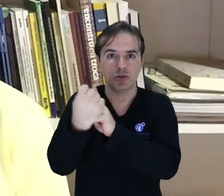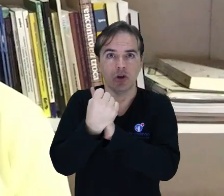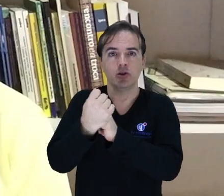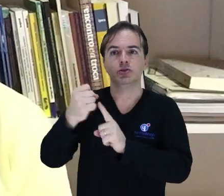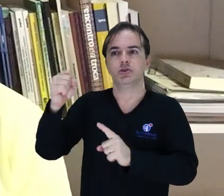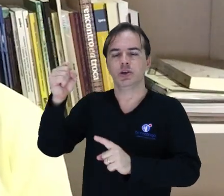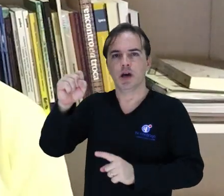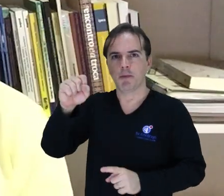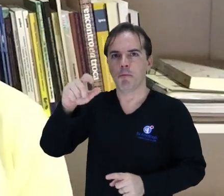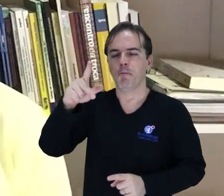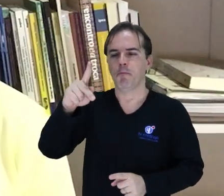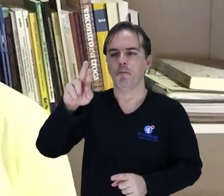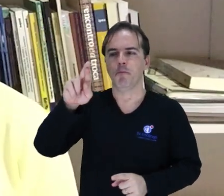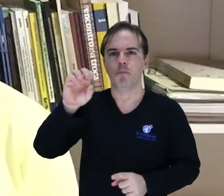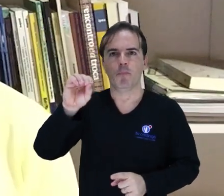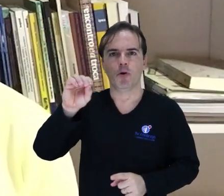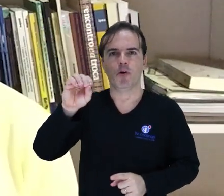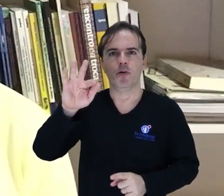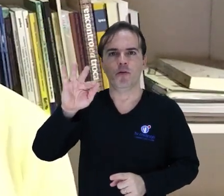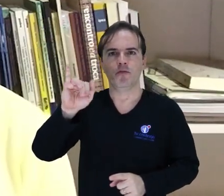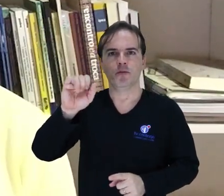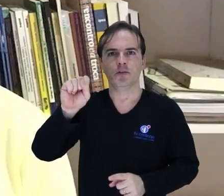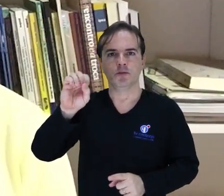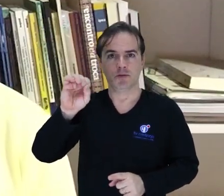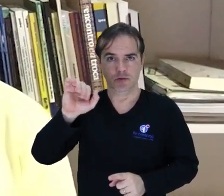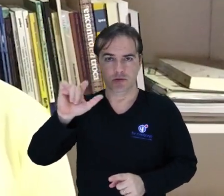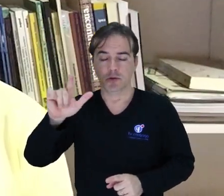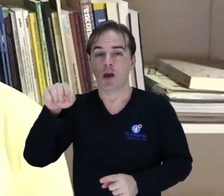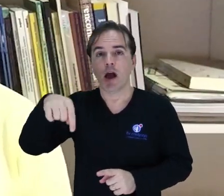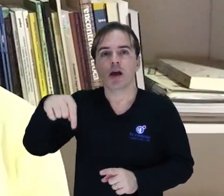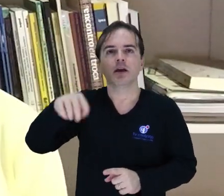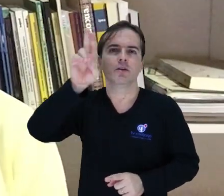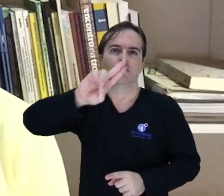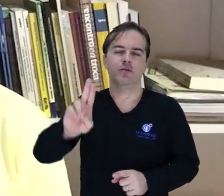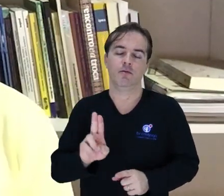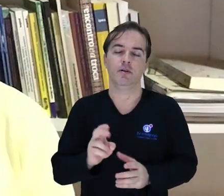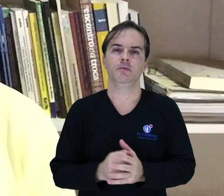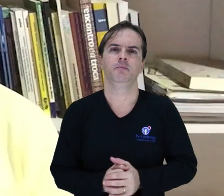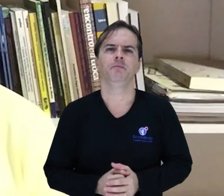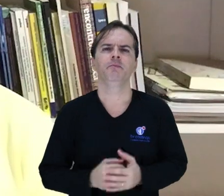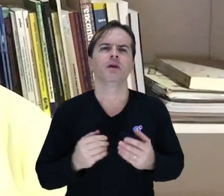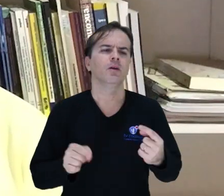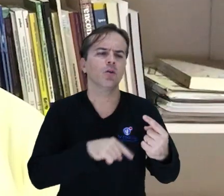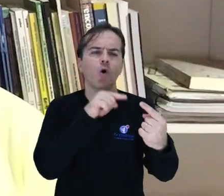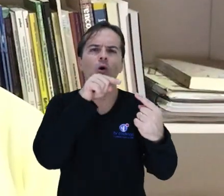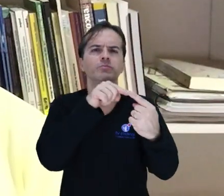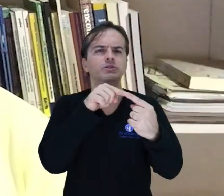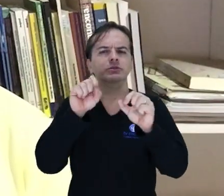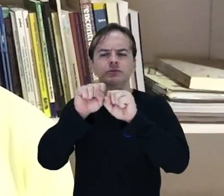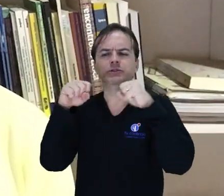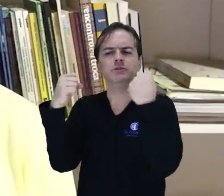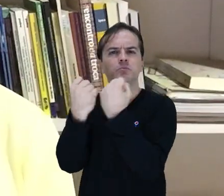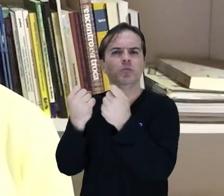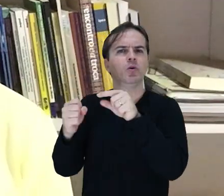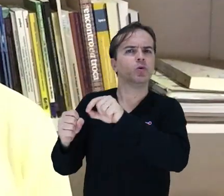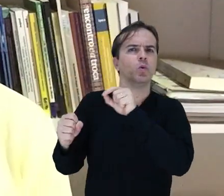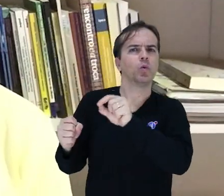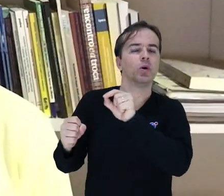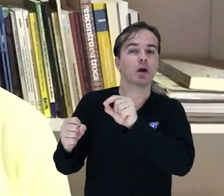o PROFSócio, desenvolvido na Univasf. O objetivo do SINJUV é